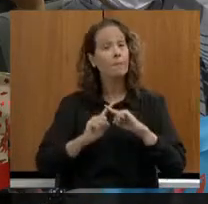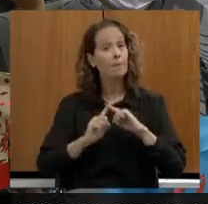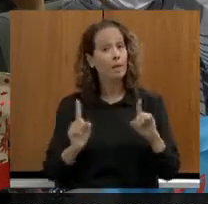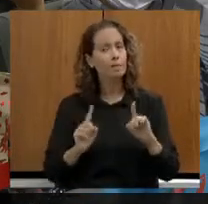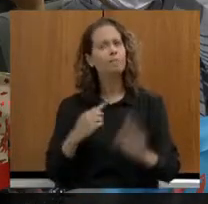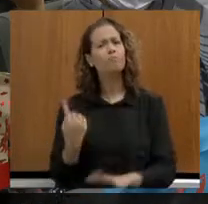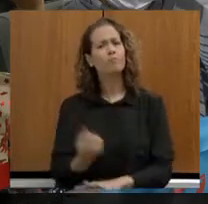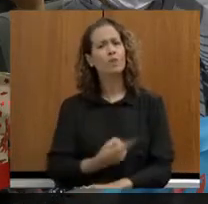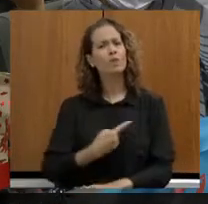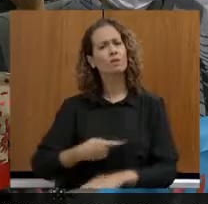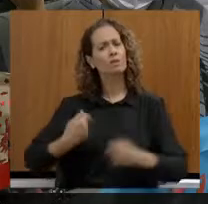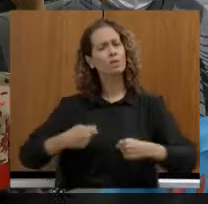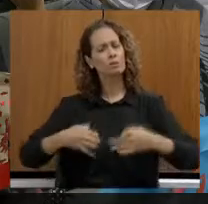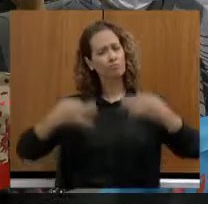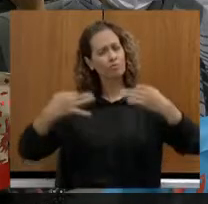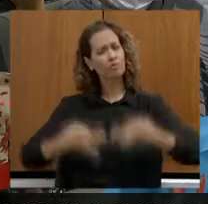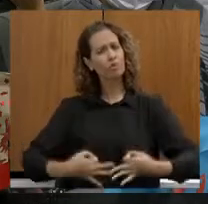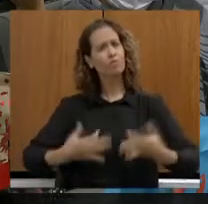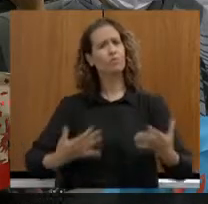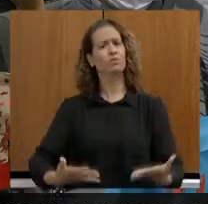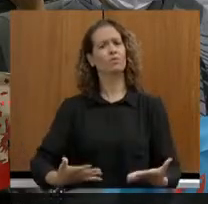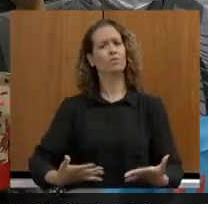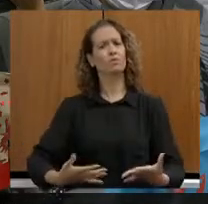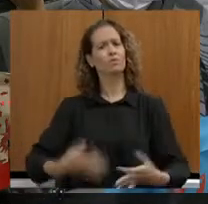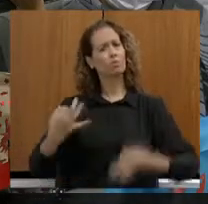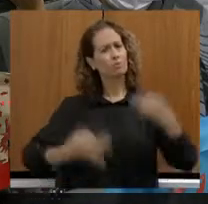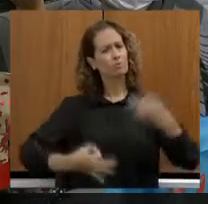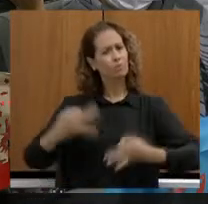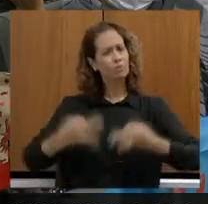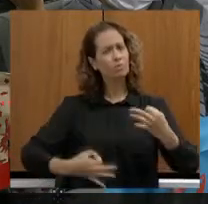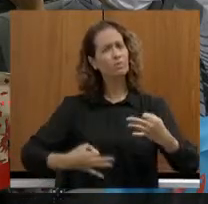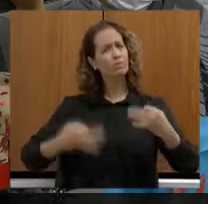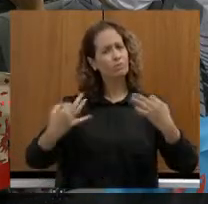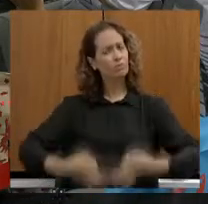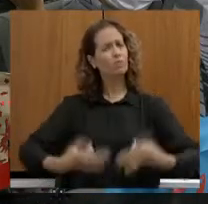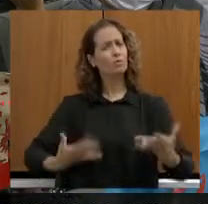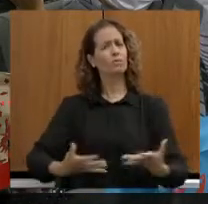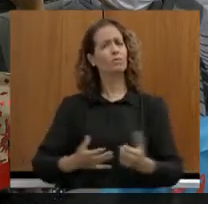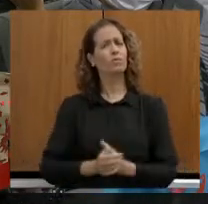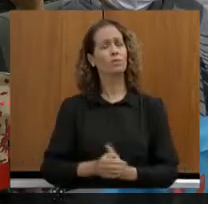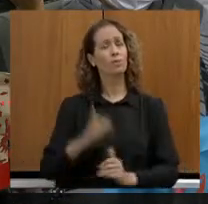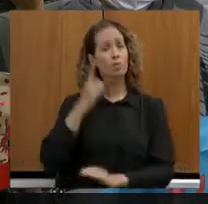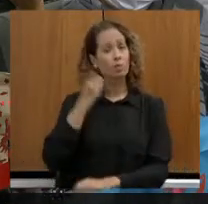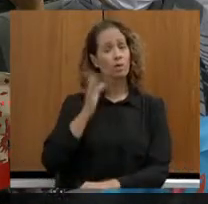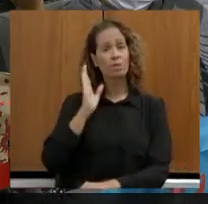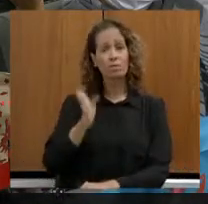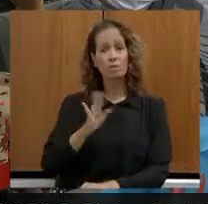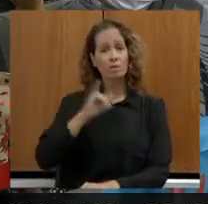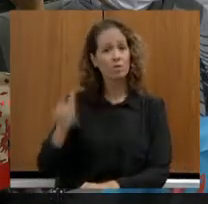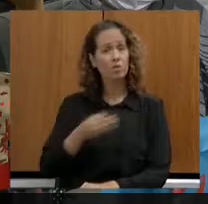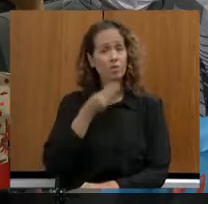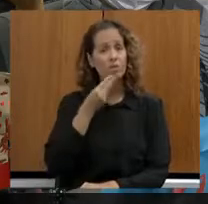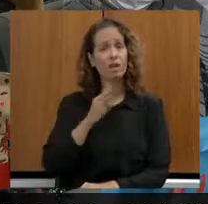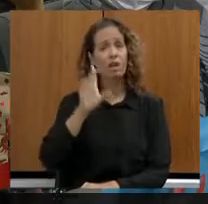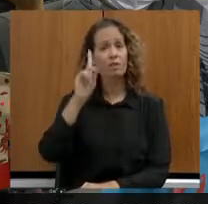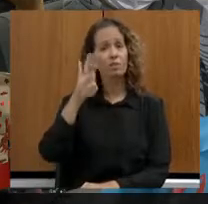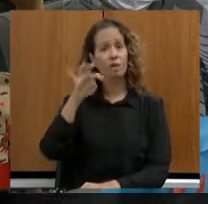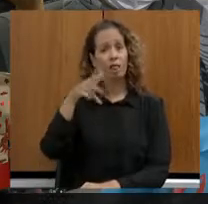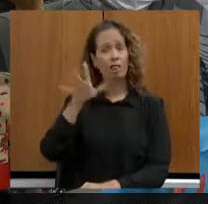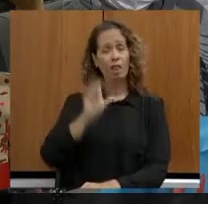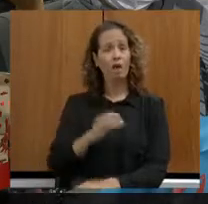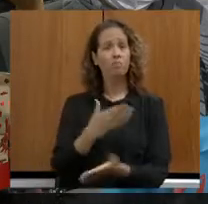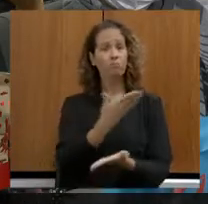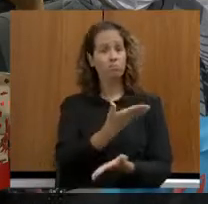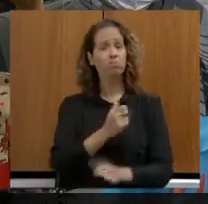vamos ser justo seremos justos detalhe é tão teve a oportunidade ele já tá bom então vossa